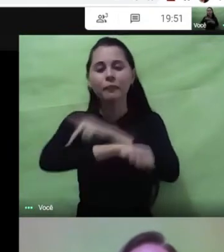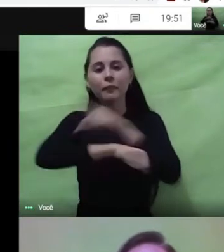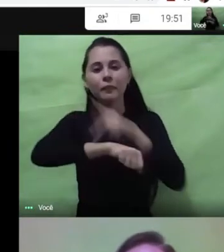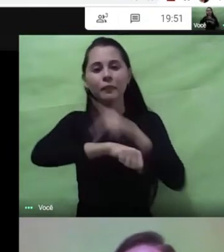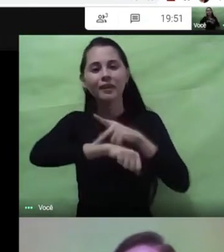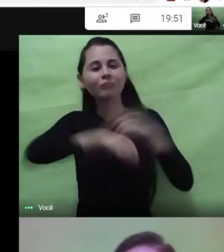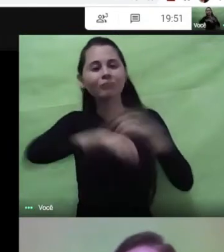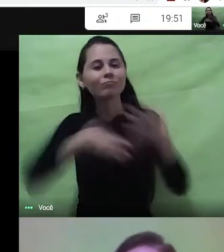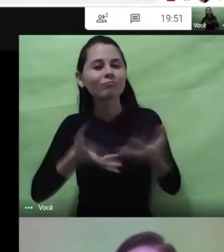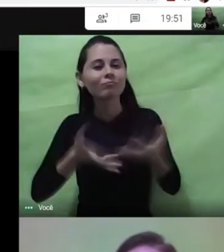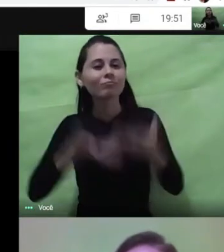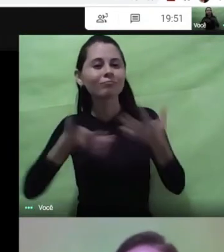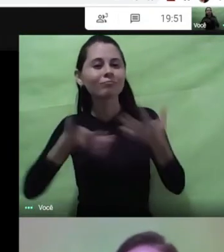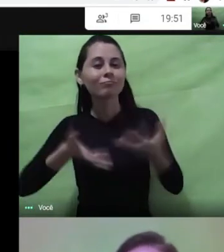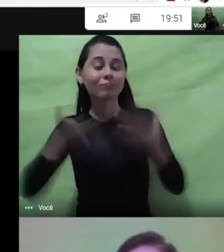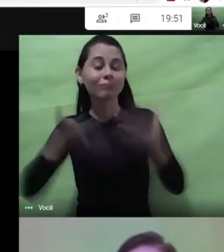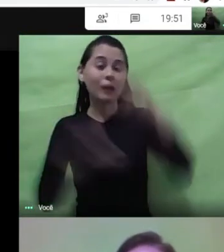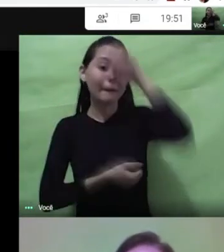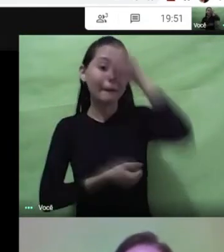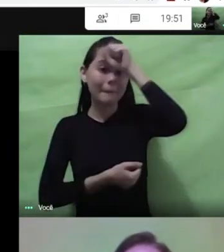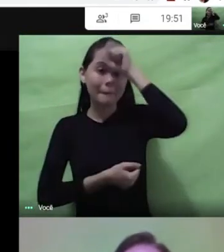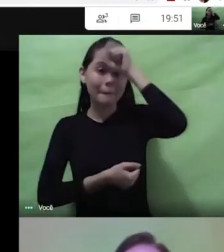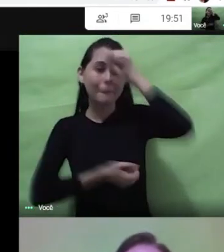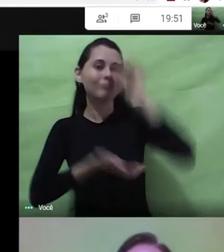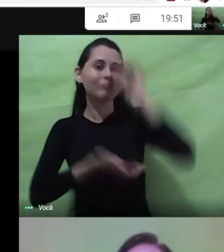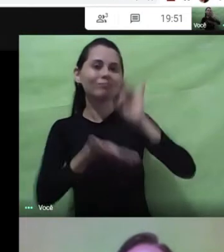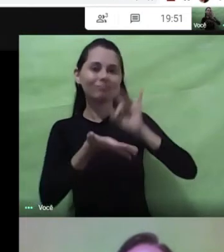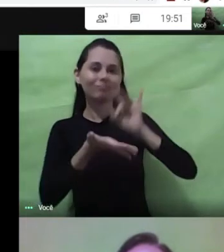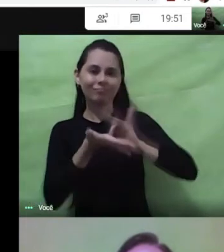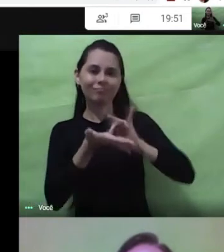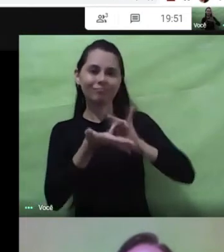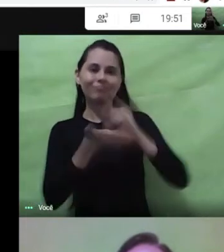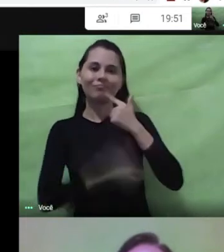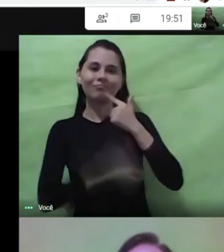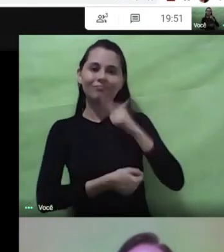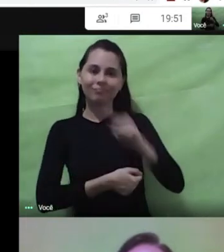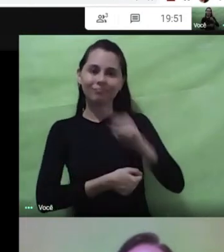efetiva aprendizagem da língua.